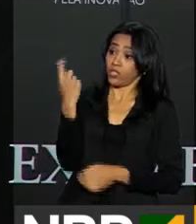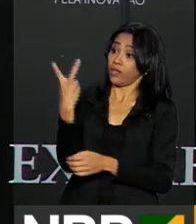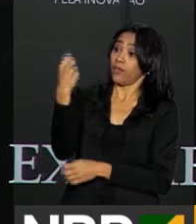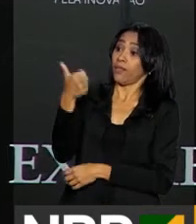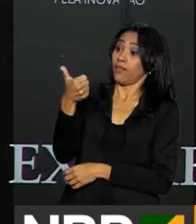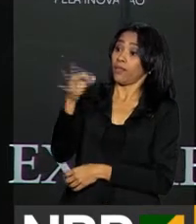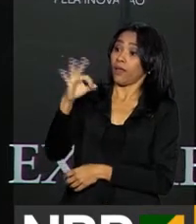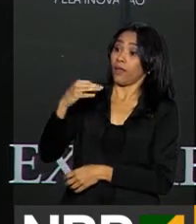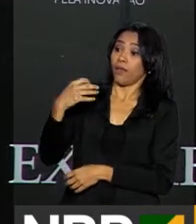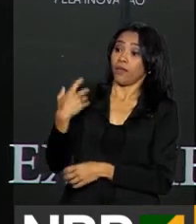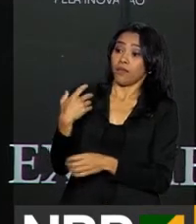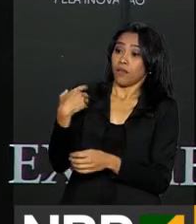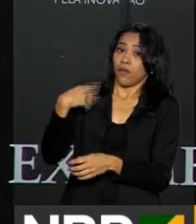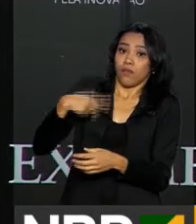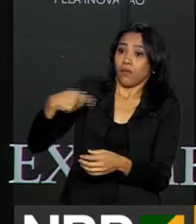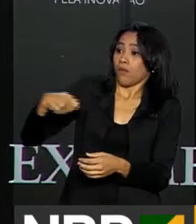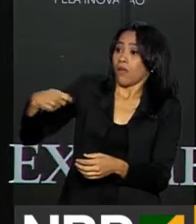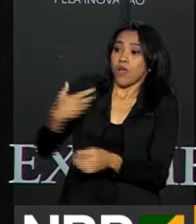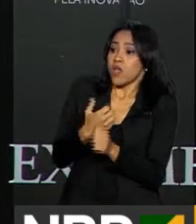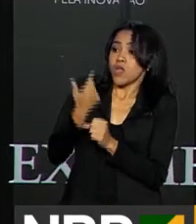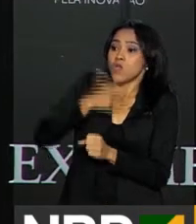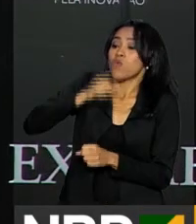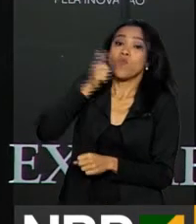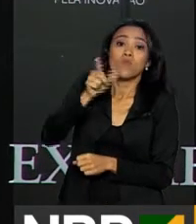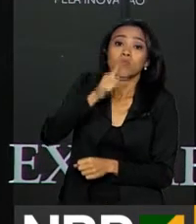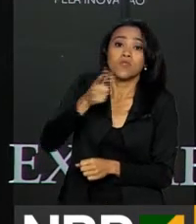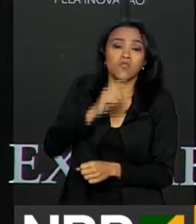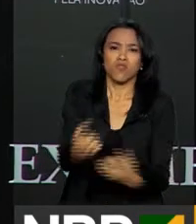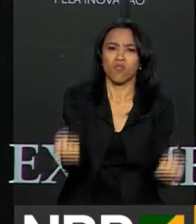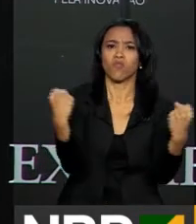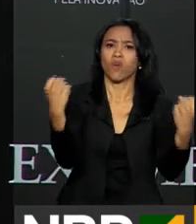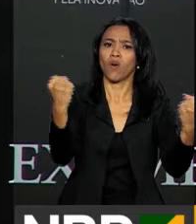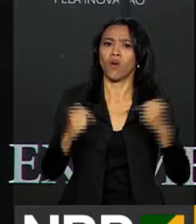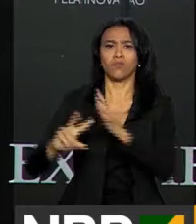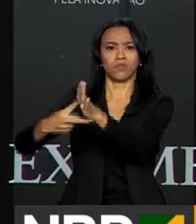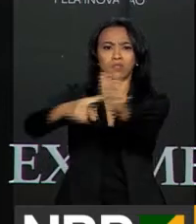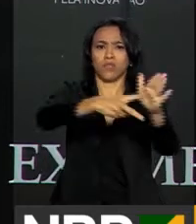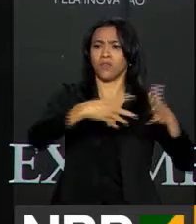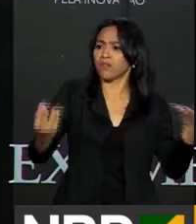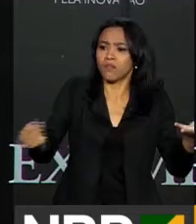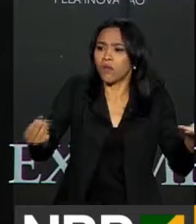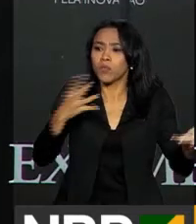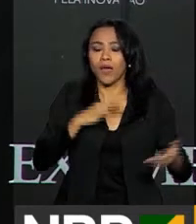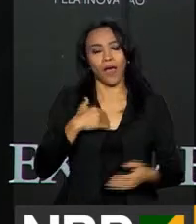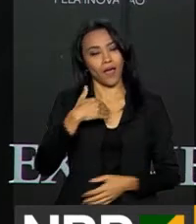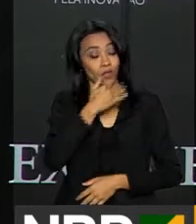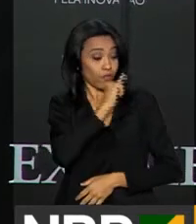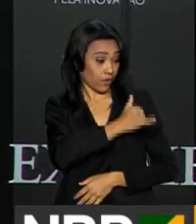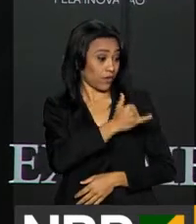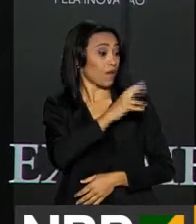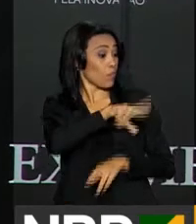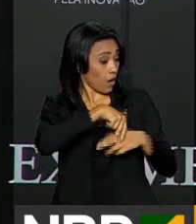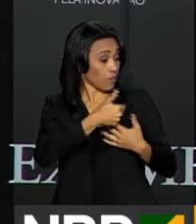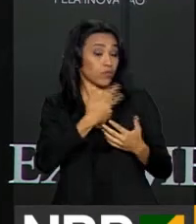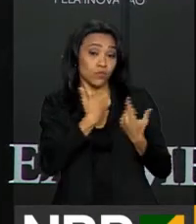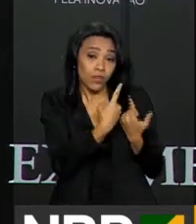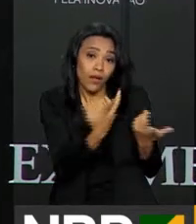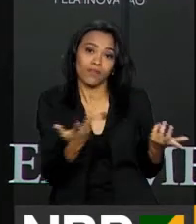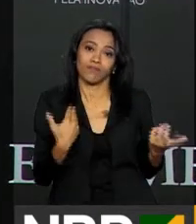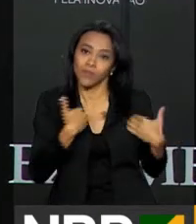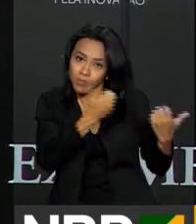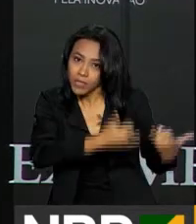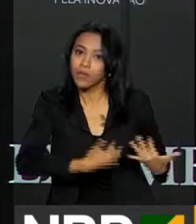fazer a reforma trabalhista, não consigo. Os sindicatos, naturalmente, são muito fortes. Eu disse: olha, Macri, isto é possível graças ao diálogo. Diálogo que